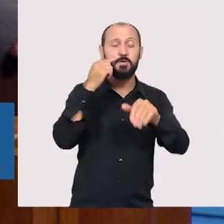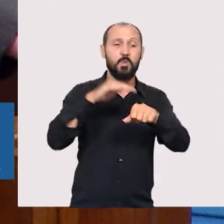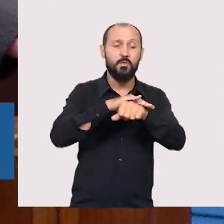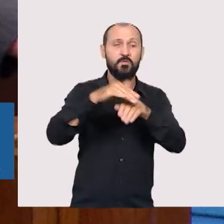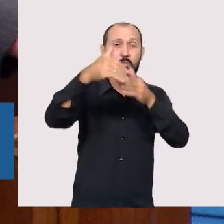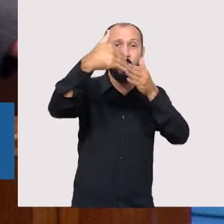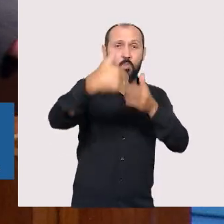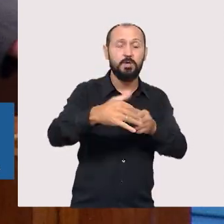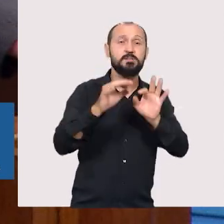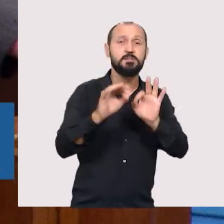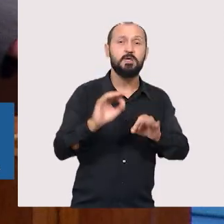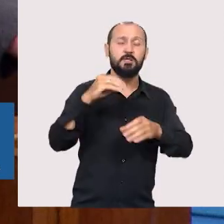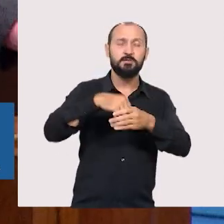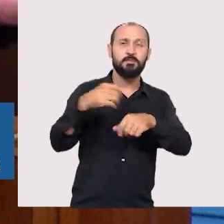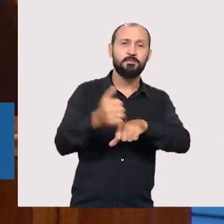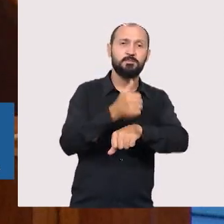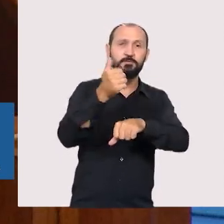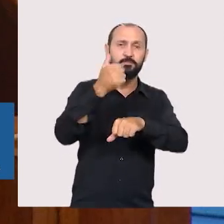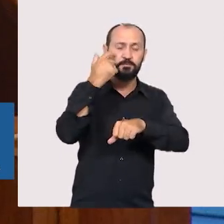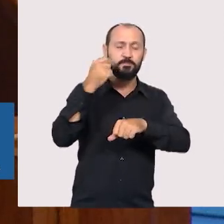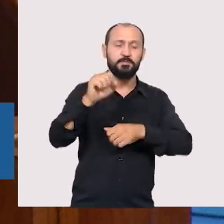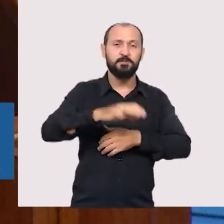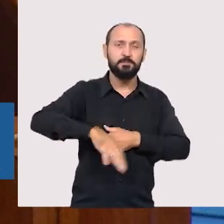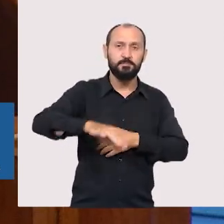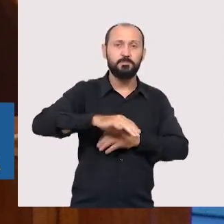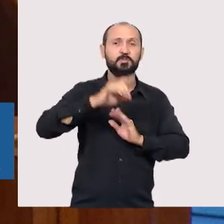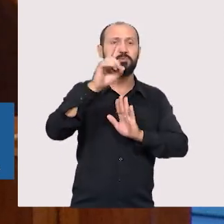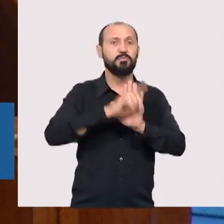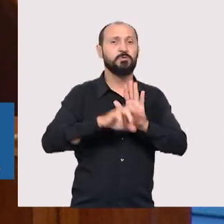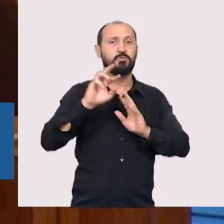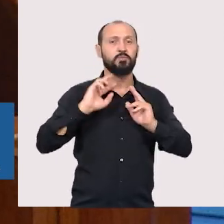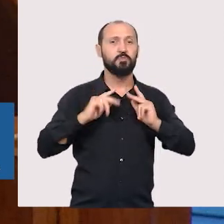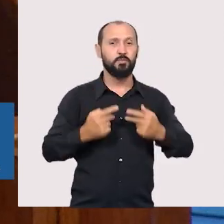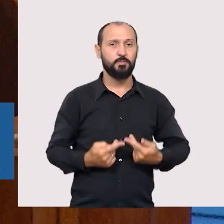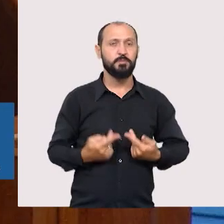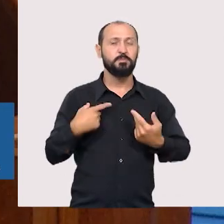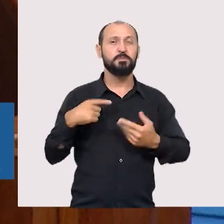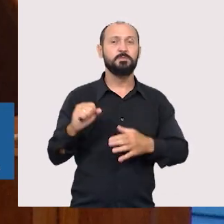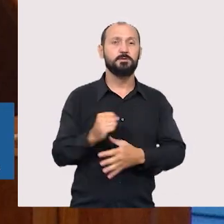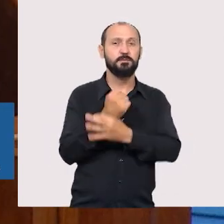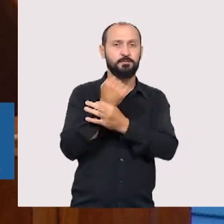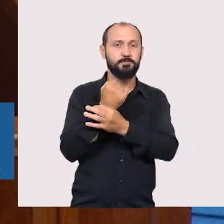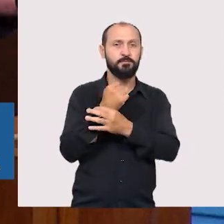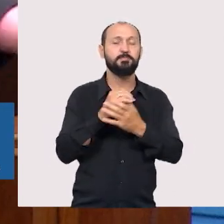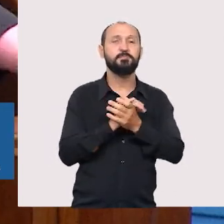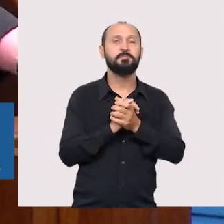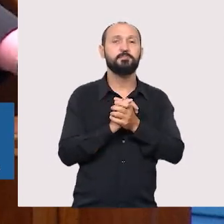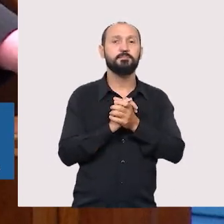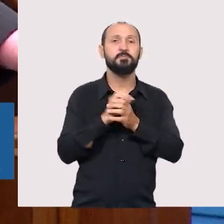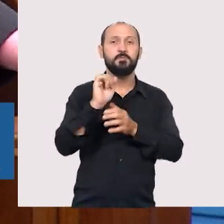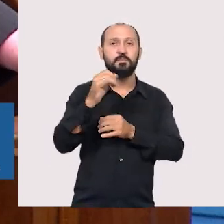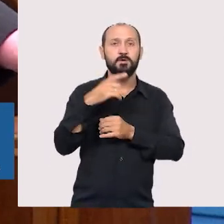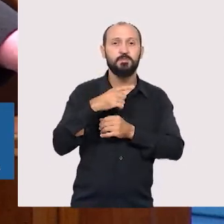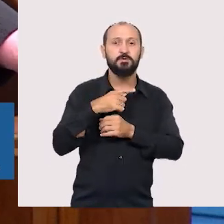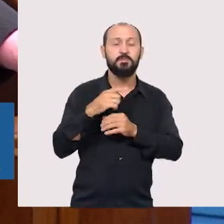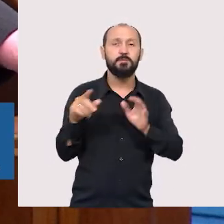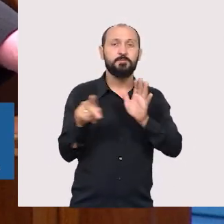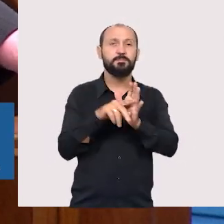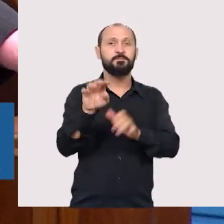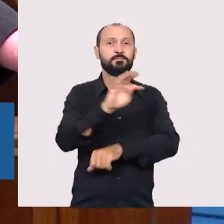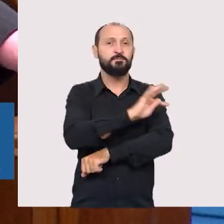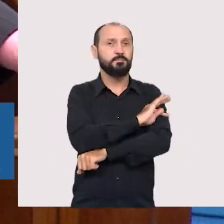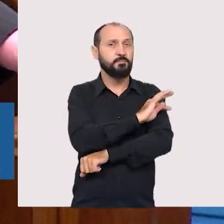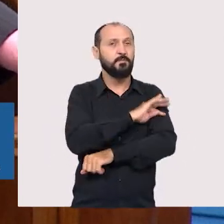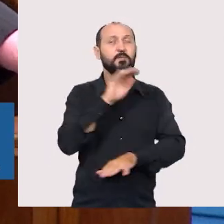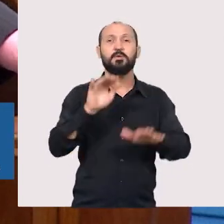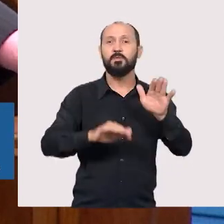2018, ela estabelece que deve fazer a escuta qualificada nos órgãos de saúde, educação, assistência social, direitos humanos e segurança pública. Se a